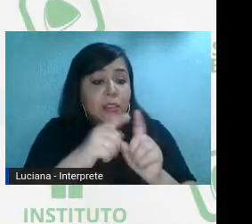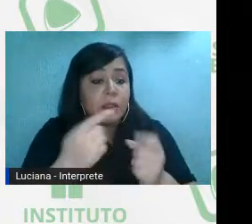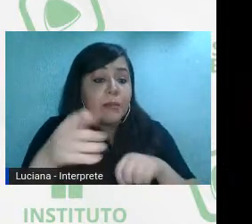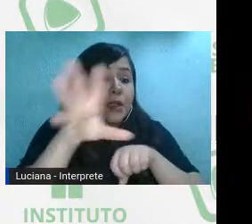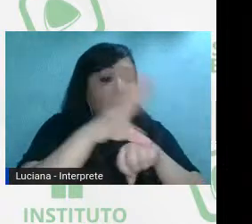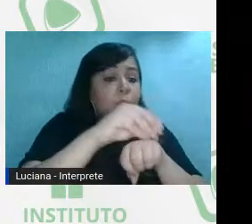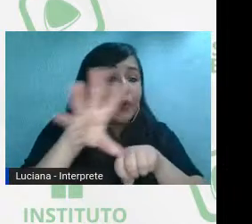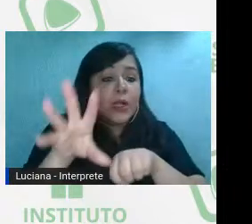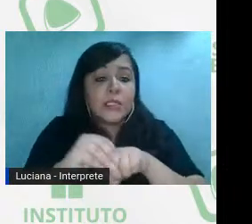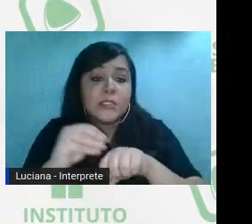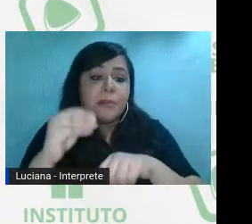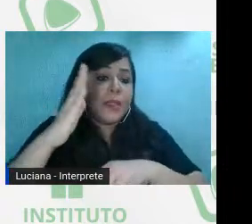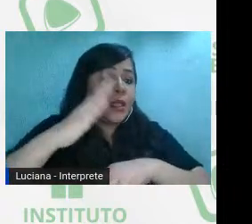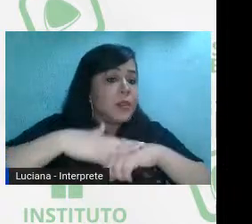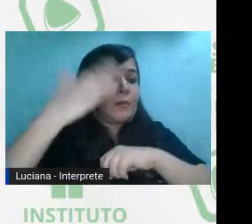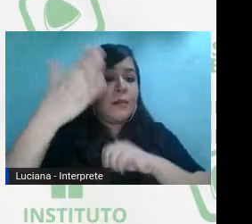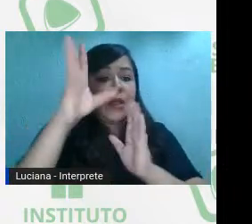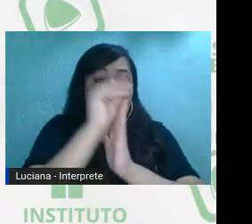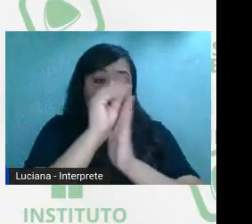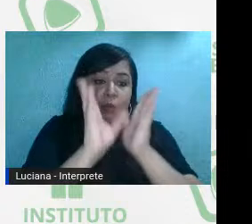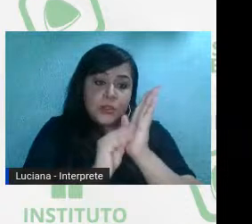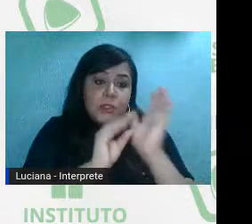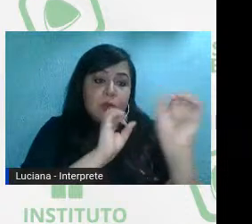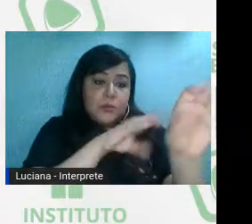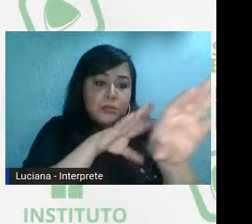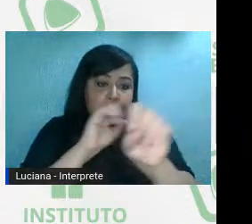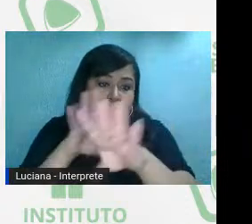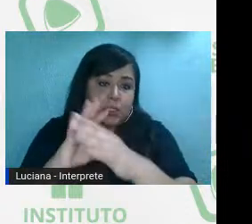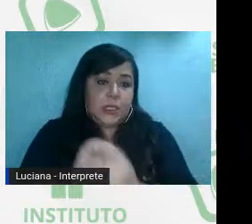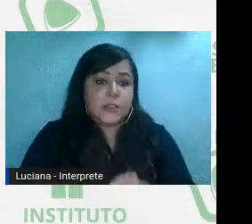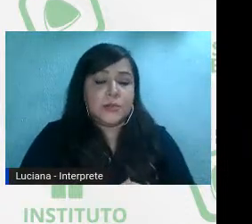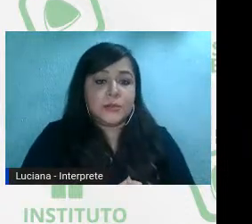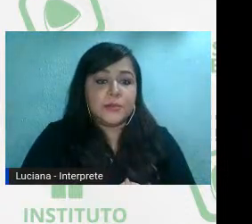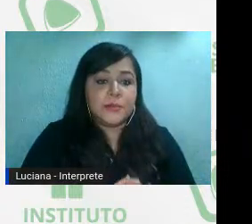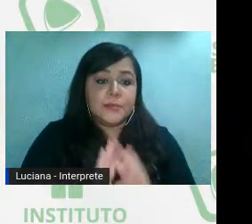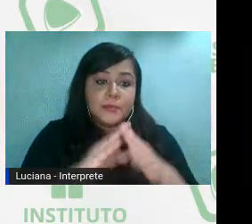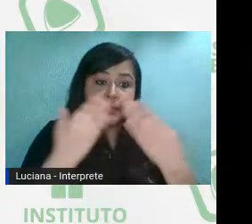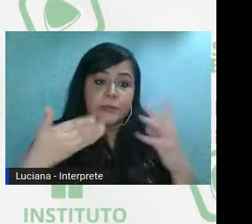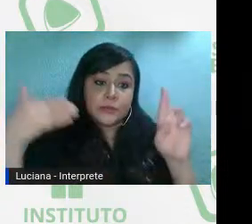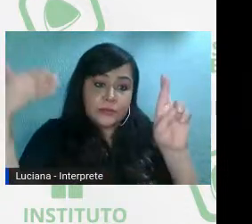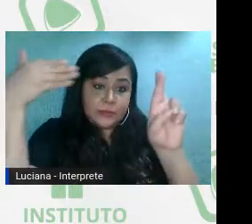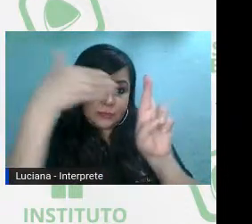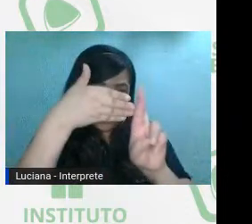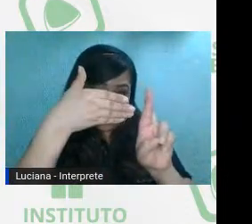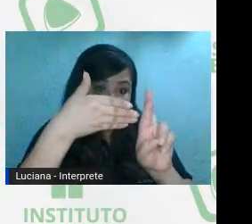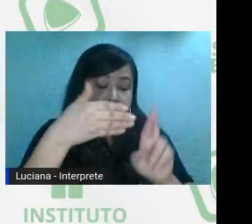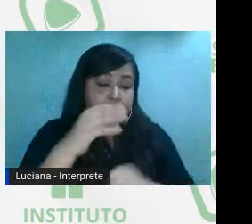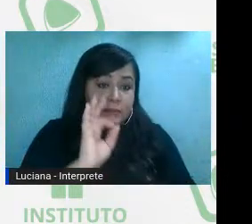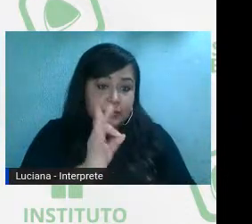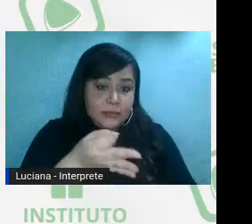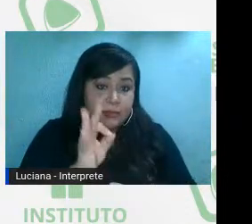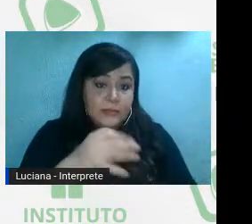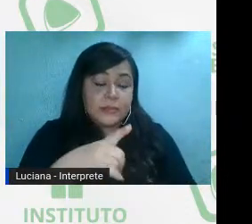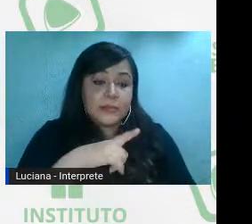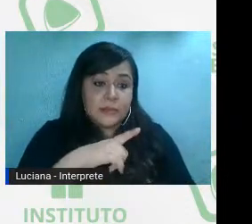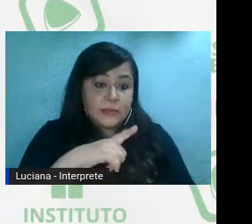administrar. Aqui estão nossas referências, né? Sanches e Góes escreveram o uso do